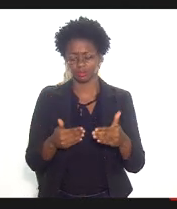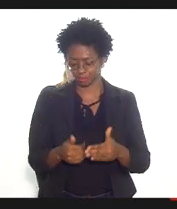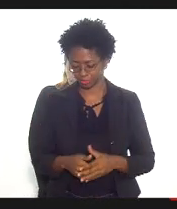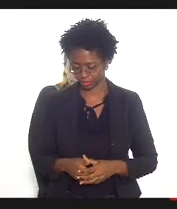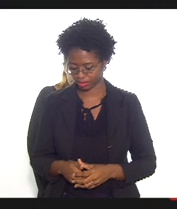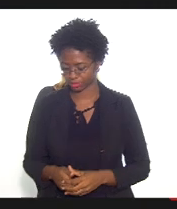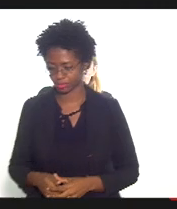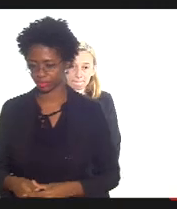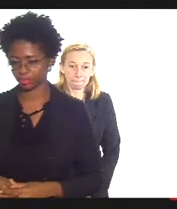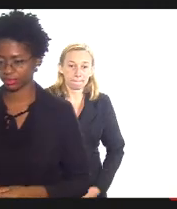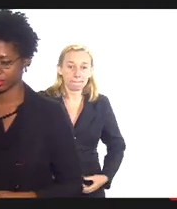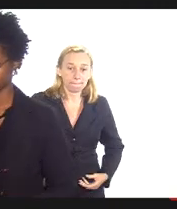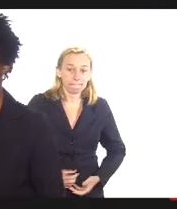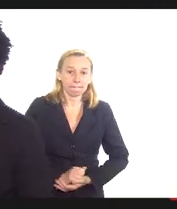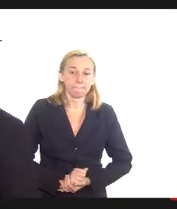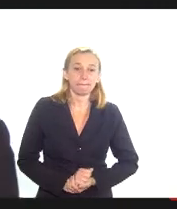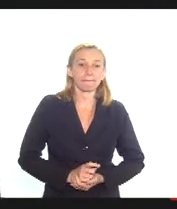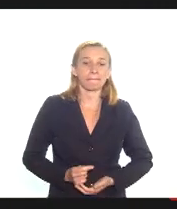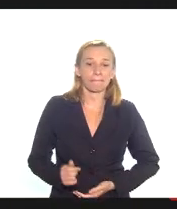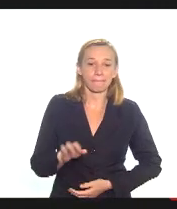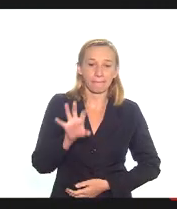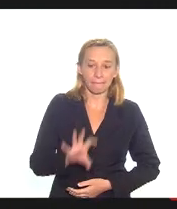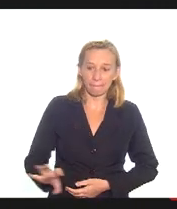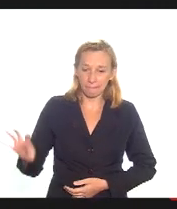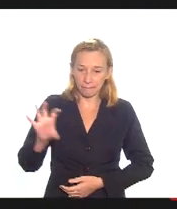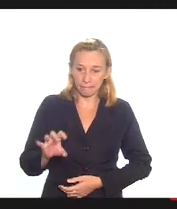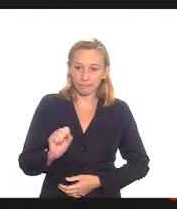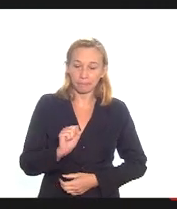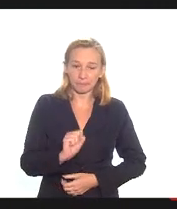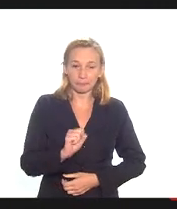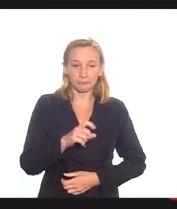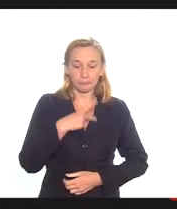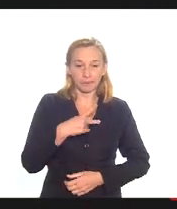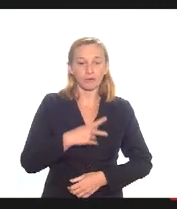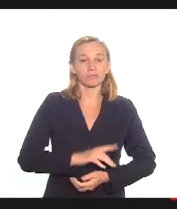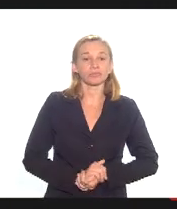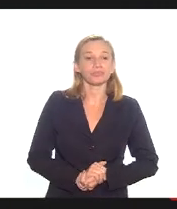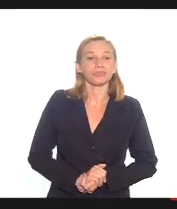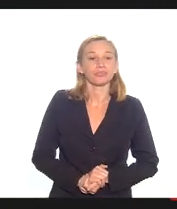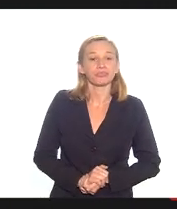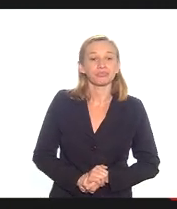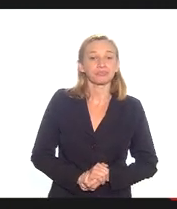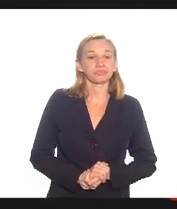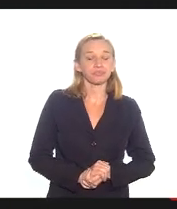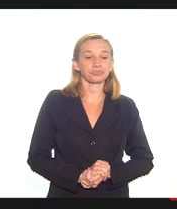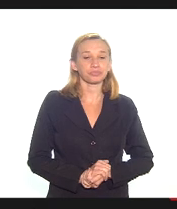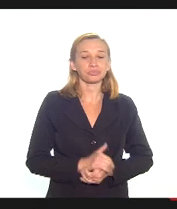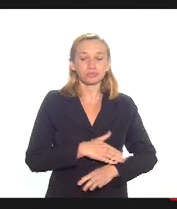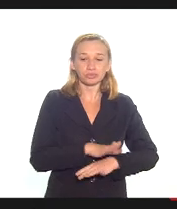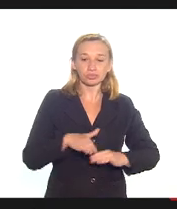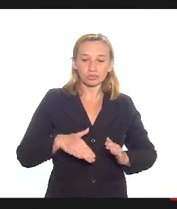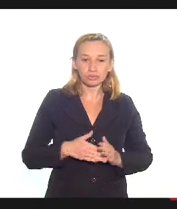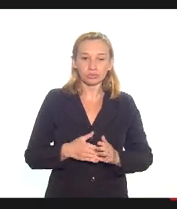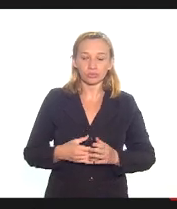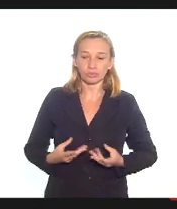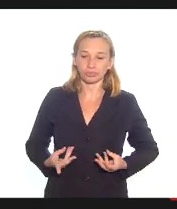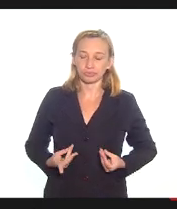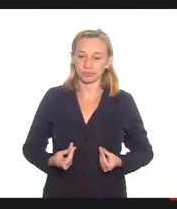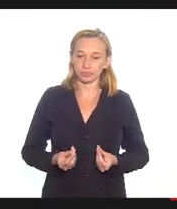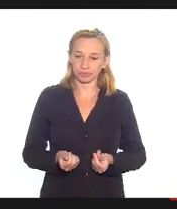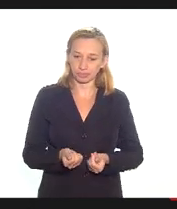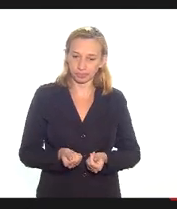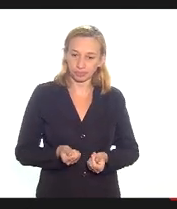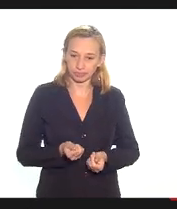de gastos mais regionais, vamos dizer assim, por bloco, mas todas essas despesas e